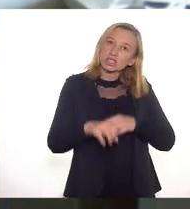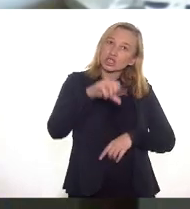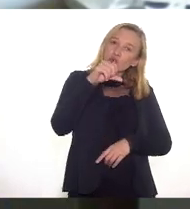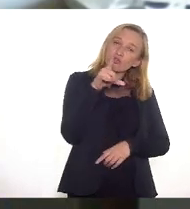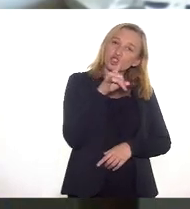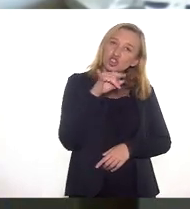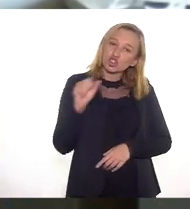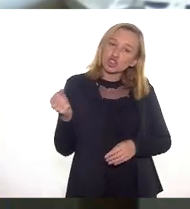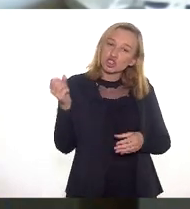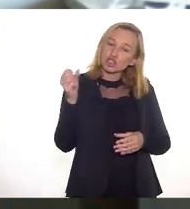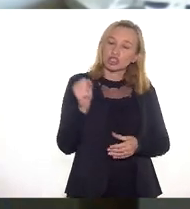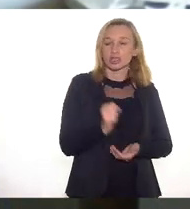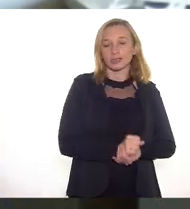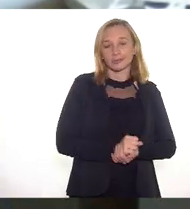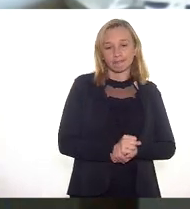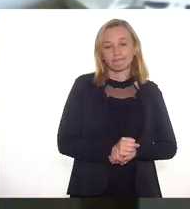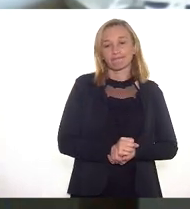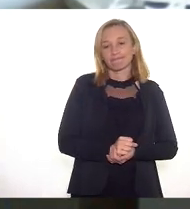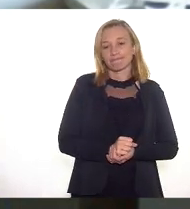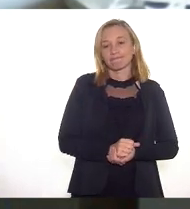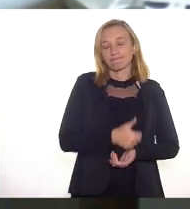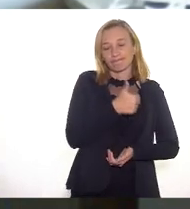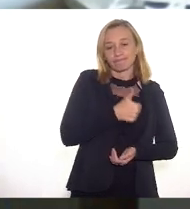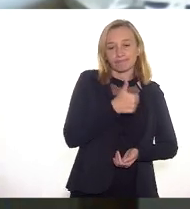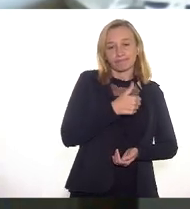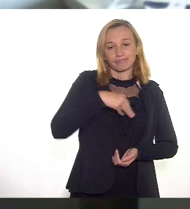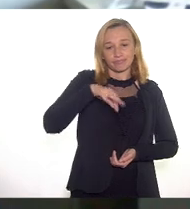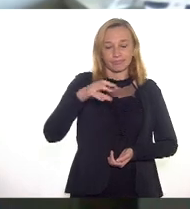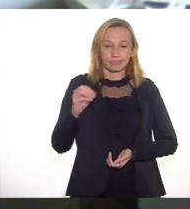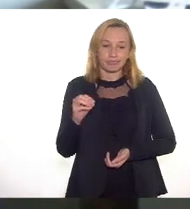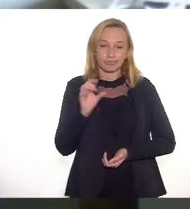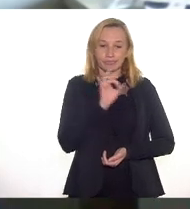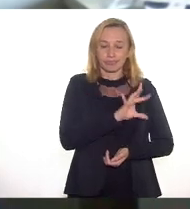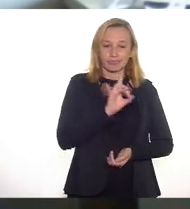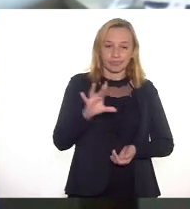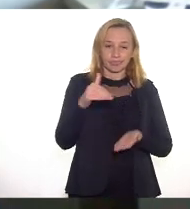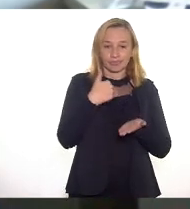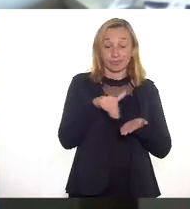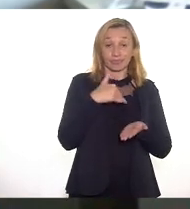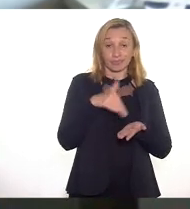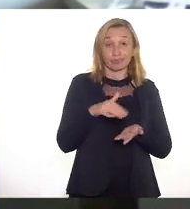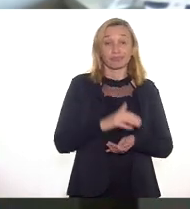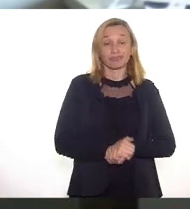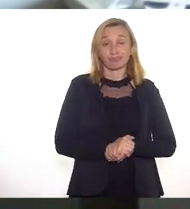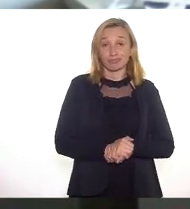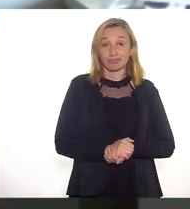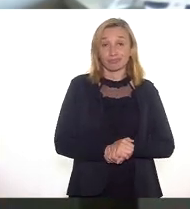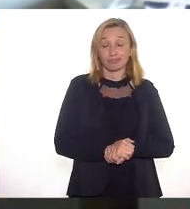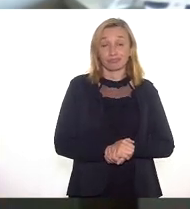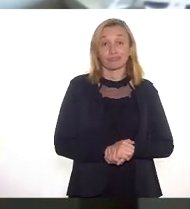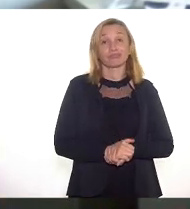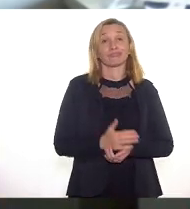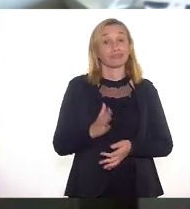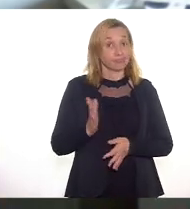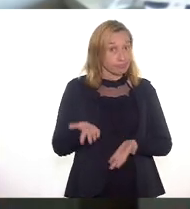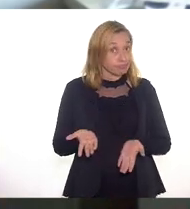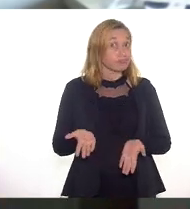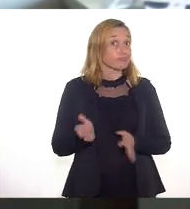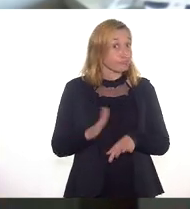9 meses e 9 dias, tendo como data base 1º de maio, cada secretário. E, além do mais,